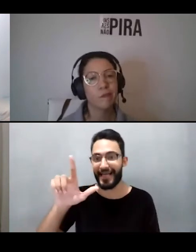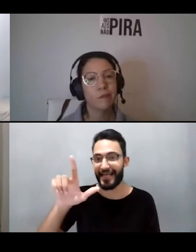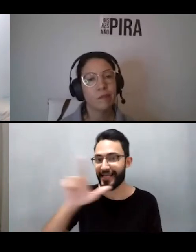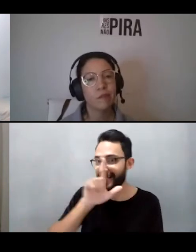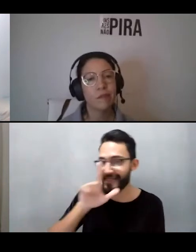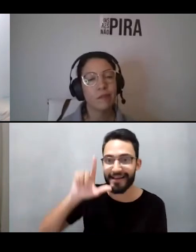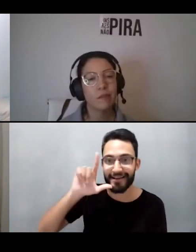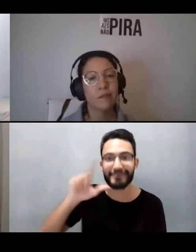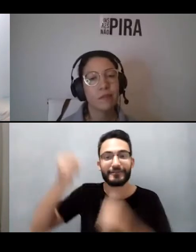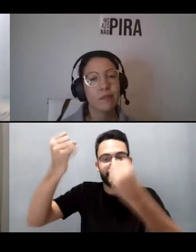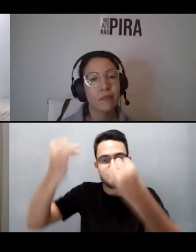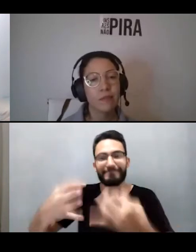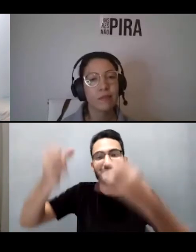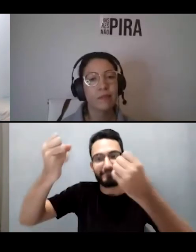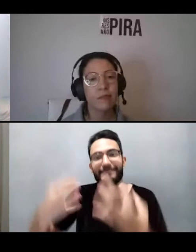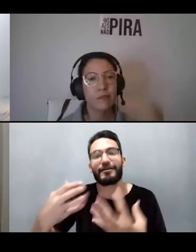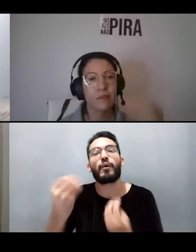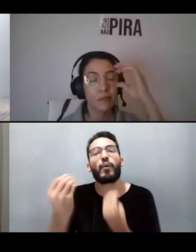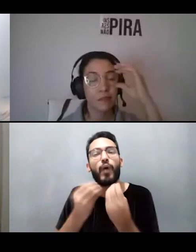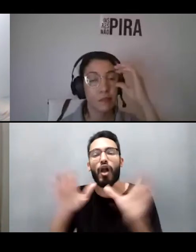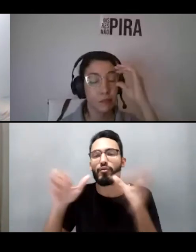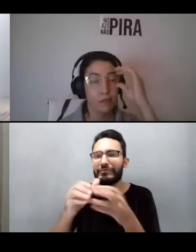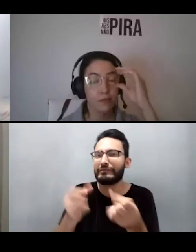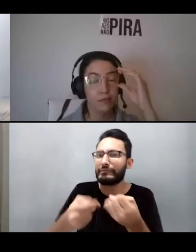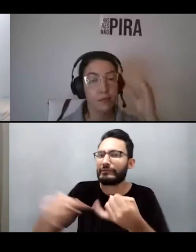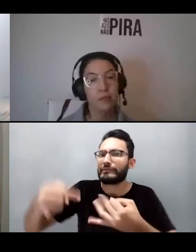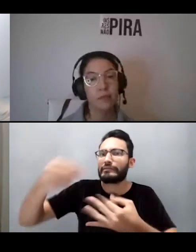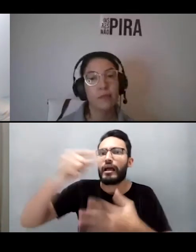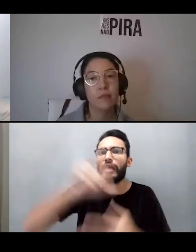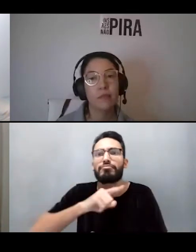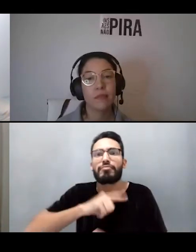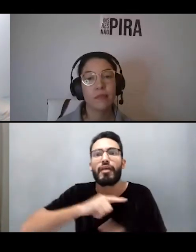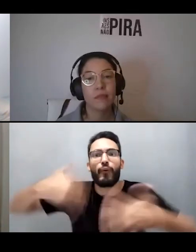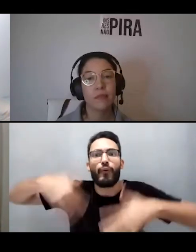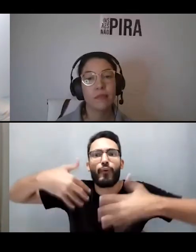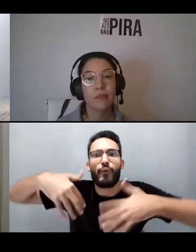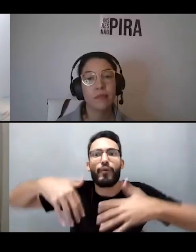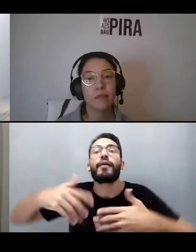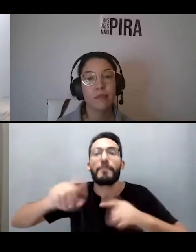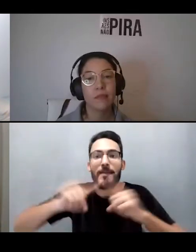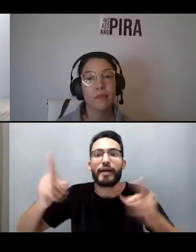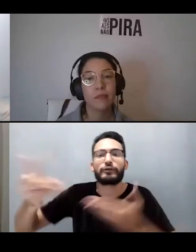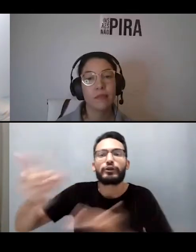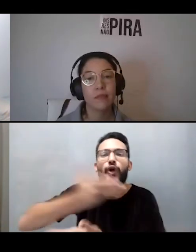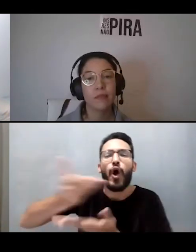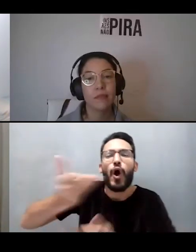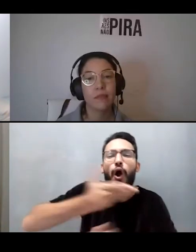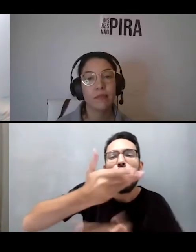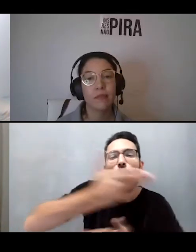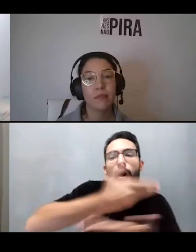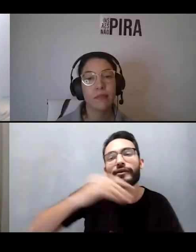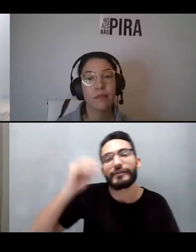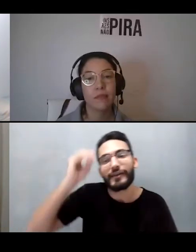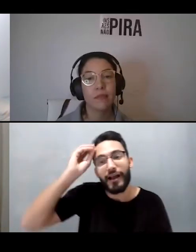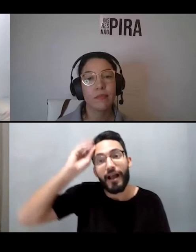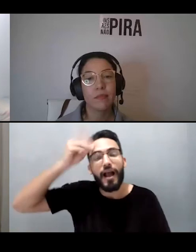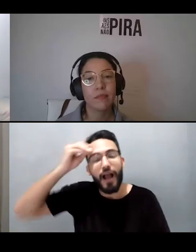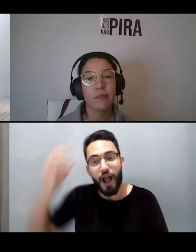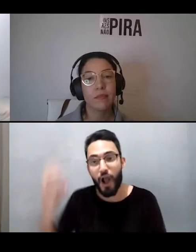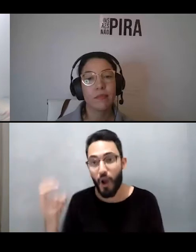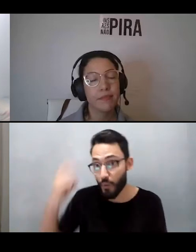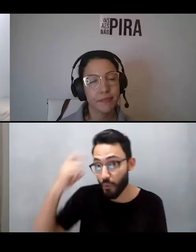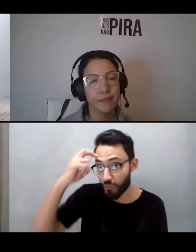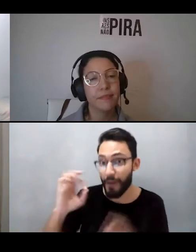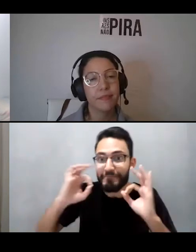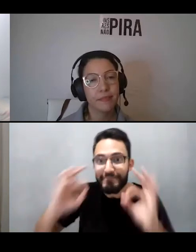quantidade de comunidades que a gente tem aqui dentro da C&T que possibilitam toda essa troca, né? Então, isso que é muito bacana, né? Uma cultura mesmo que